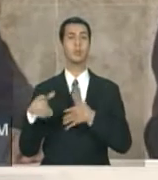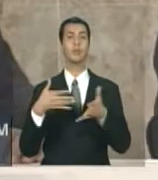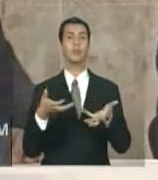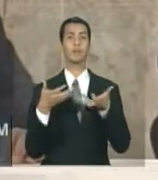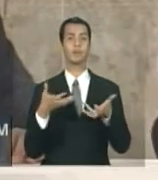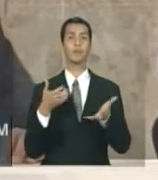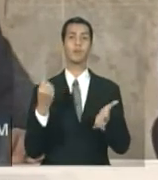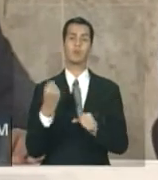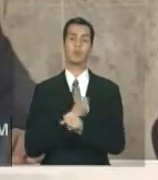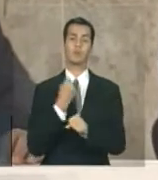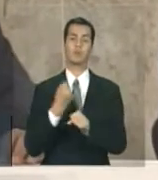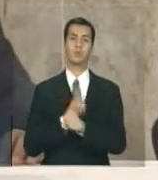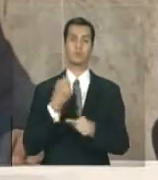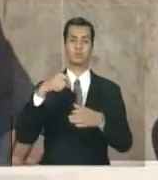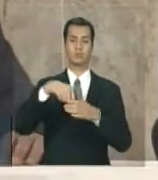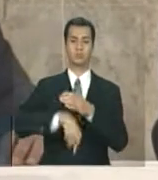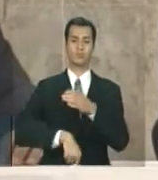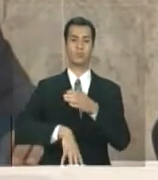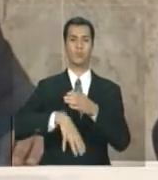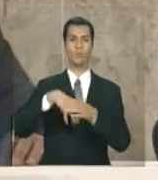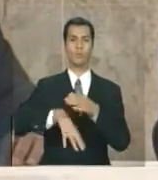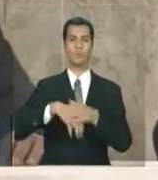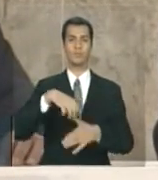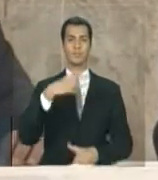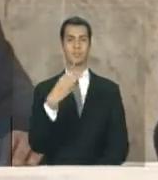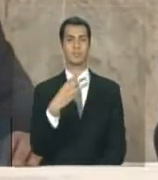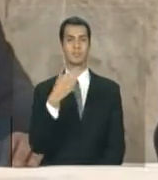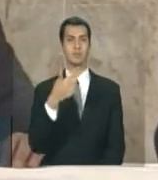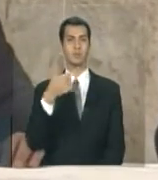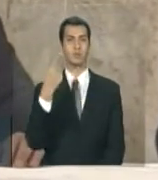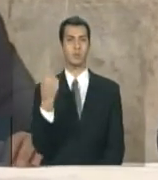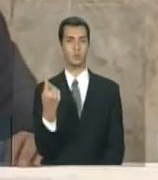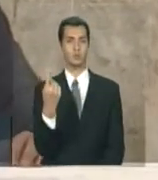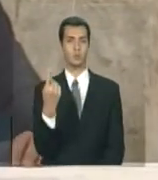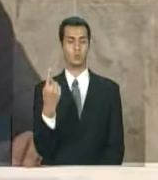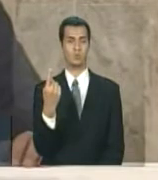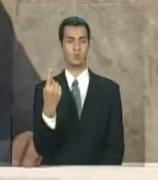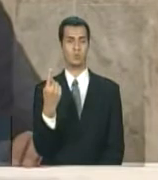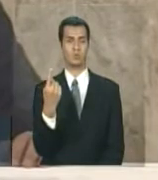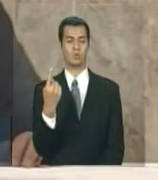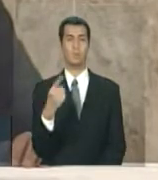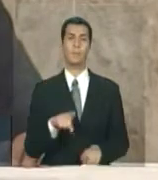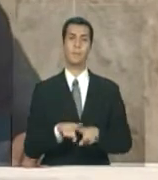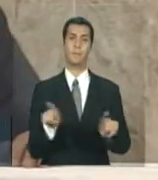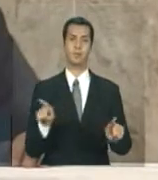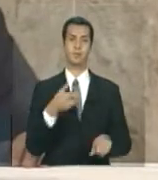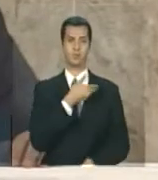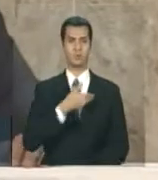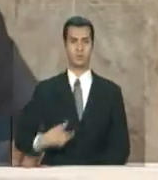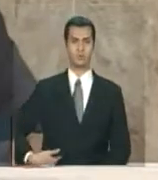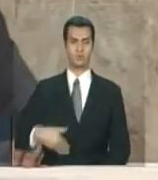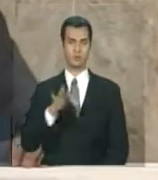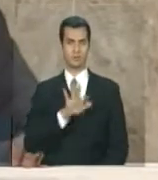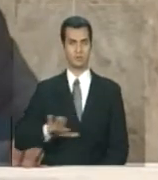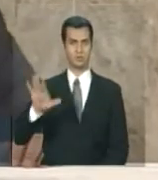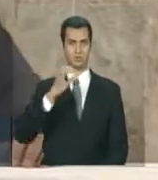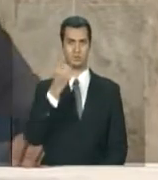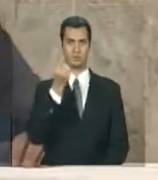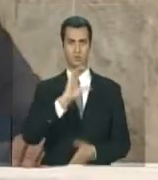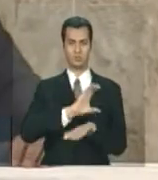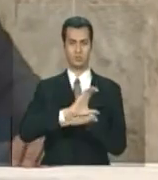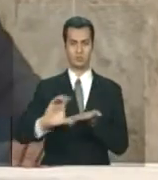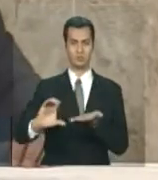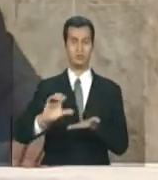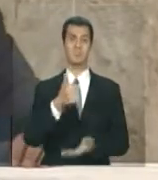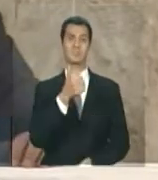poços artesianos e o governo federal está liberando recursos para 100 poços artesianos. E